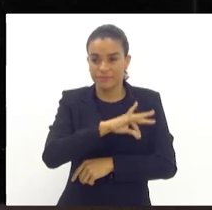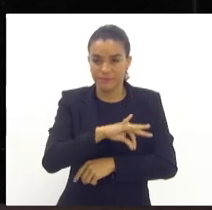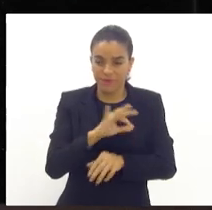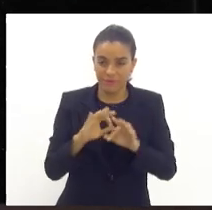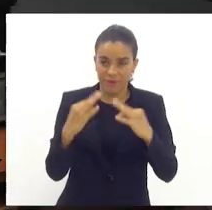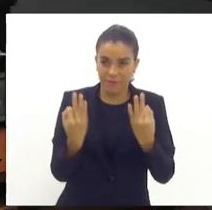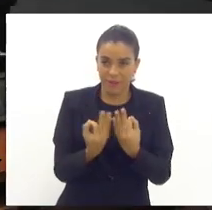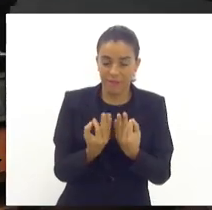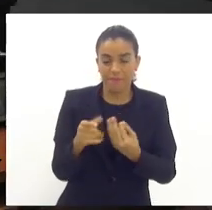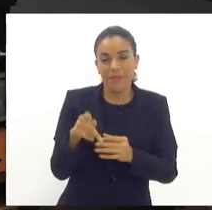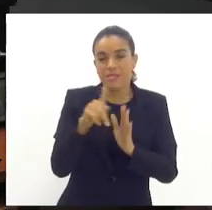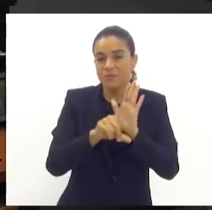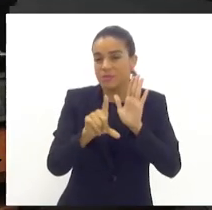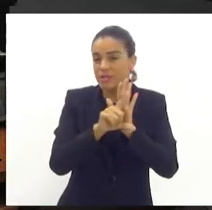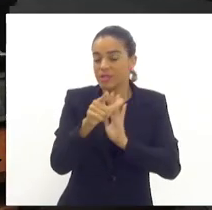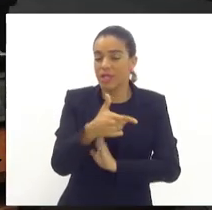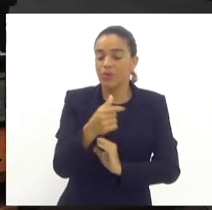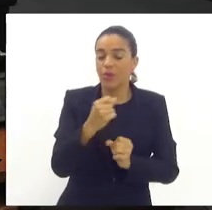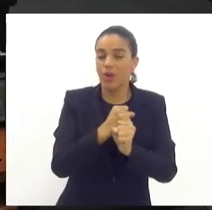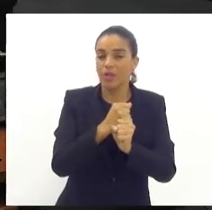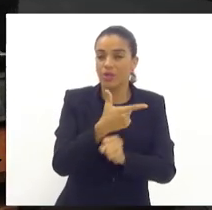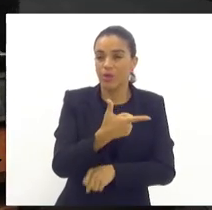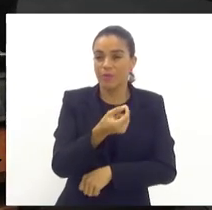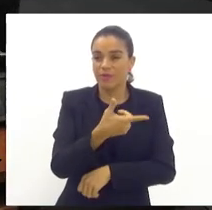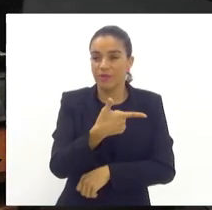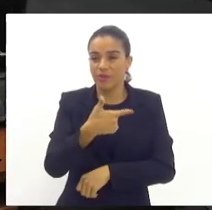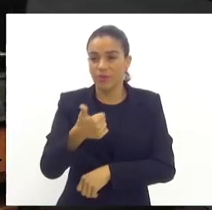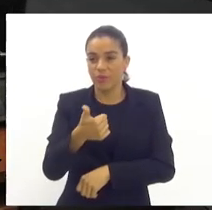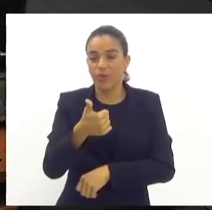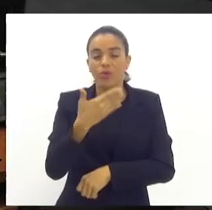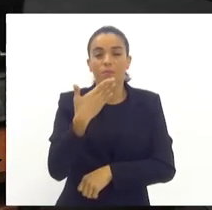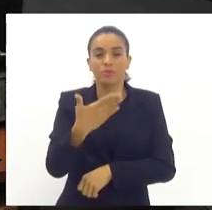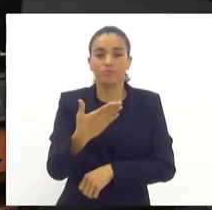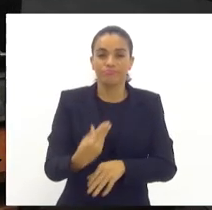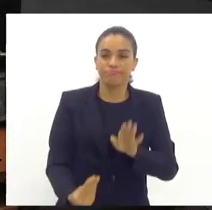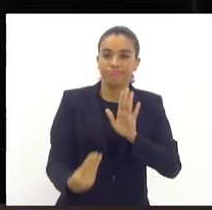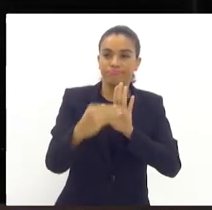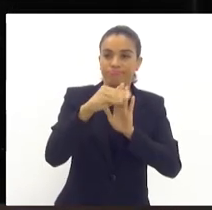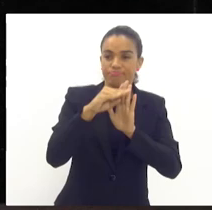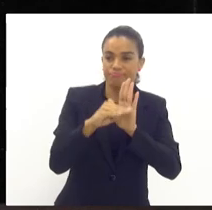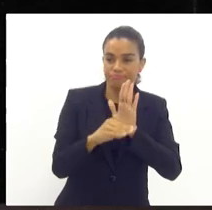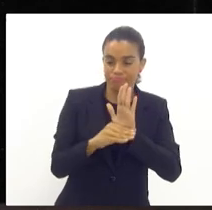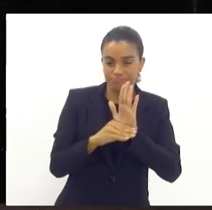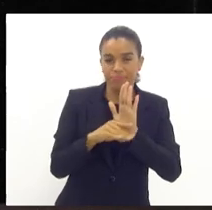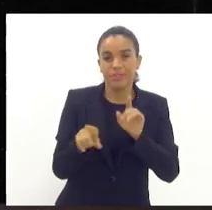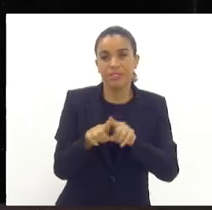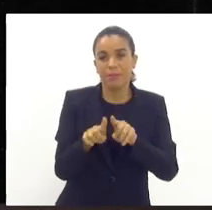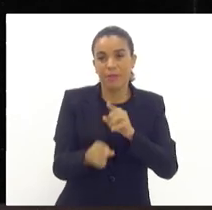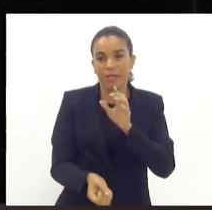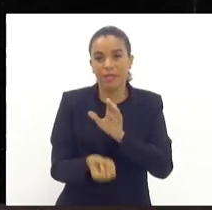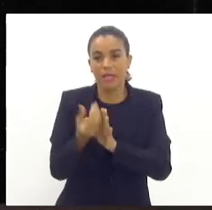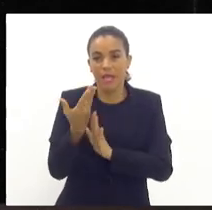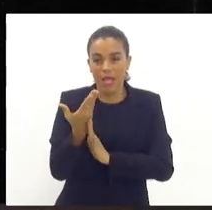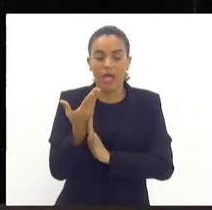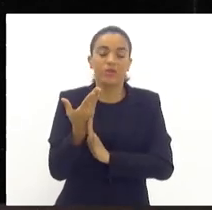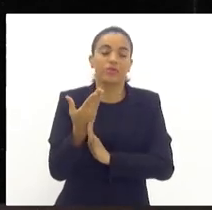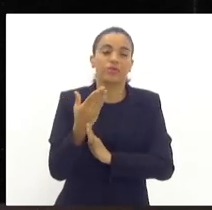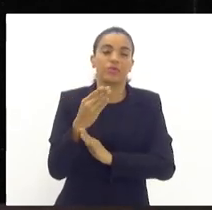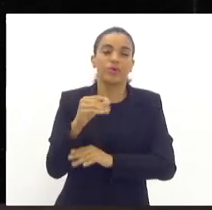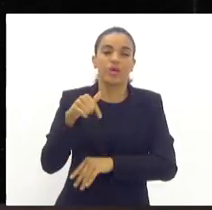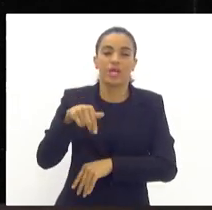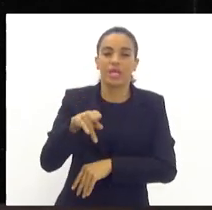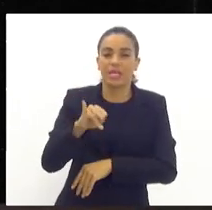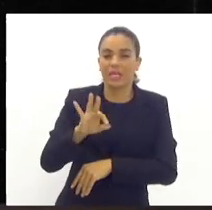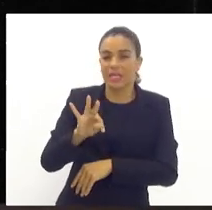esse projeto é de 2021, estou pedindo para incluir na ordem do dia, que fica criado o programa Quintais Verdes, voltado para as